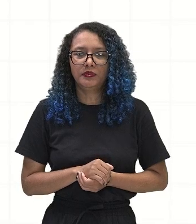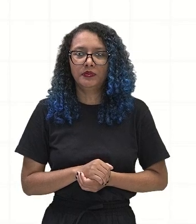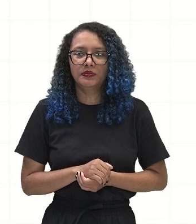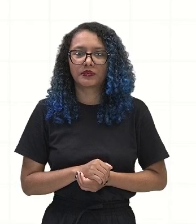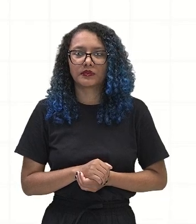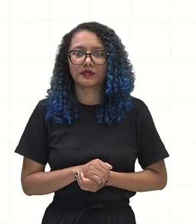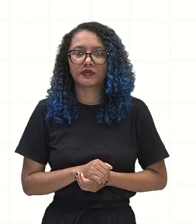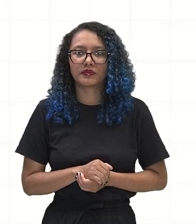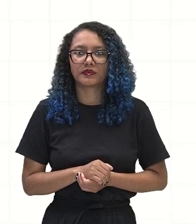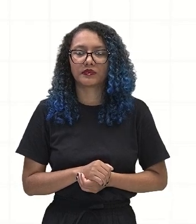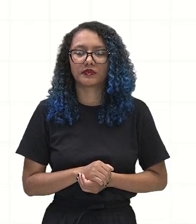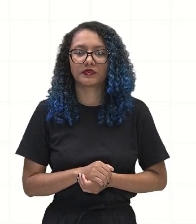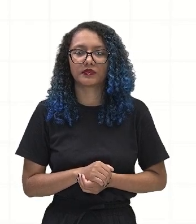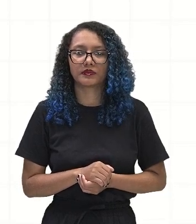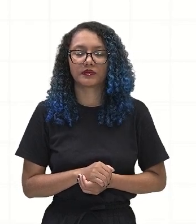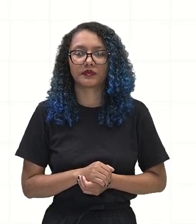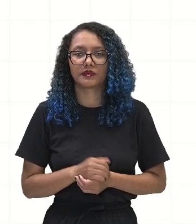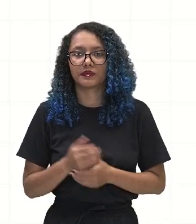50%,